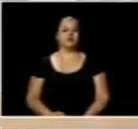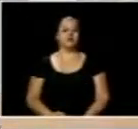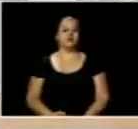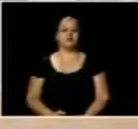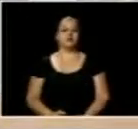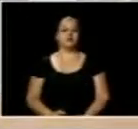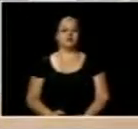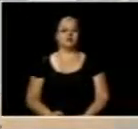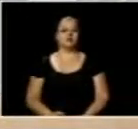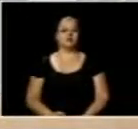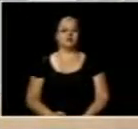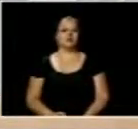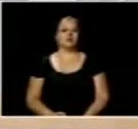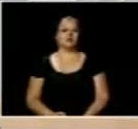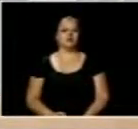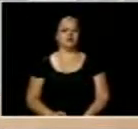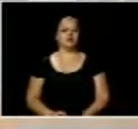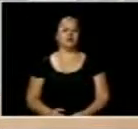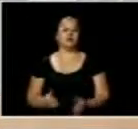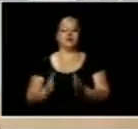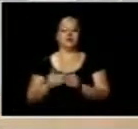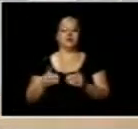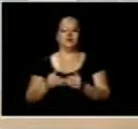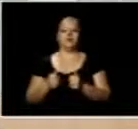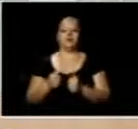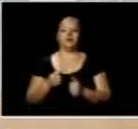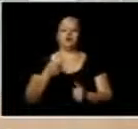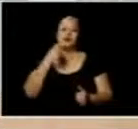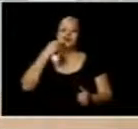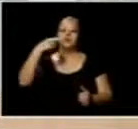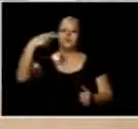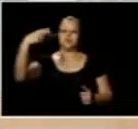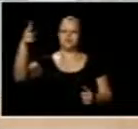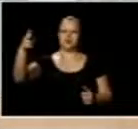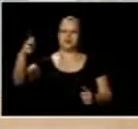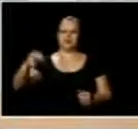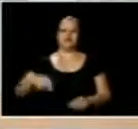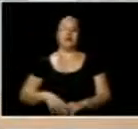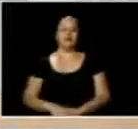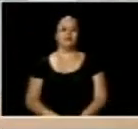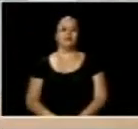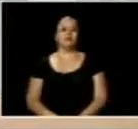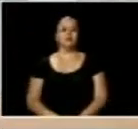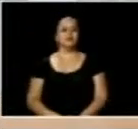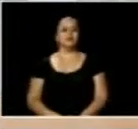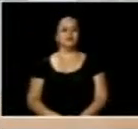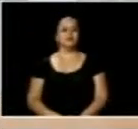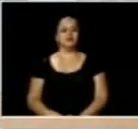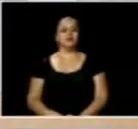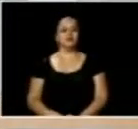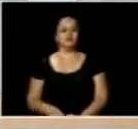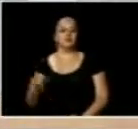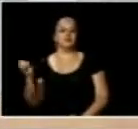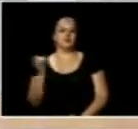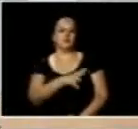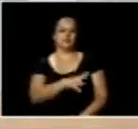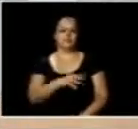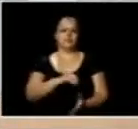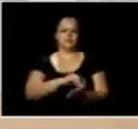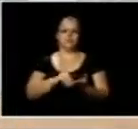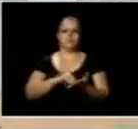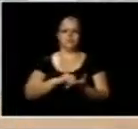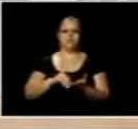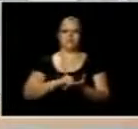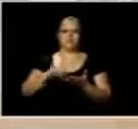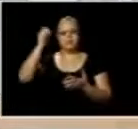já verbal da secretária, senhor presidente. Um requerimento da nova secretária, porque é um tanto imoral